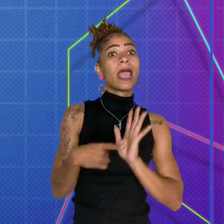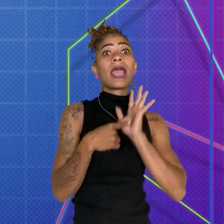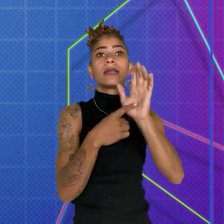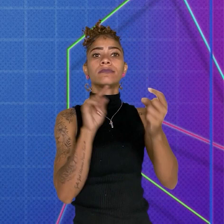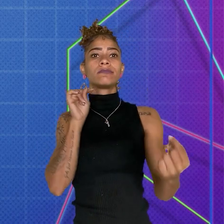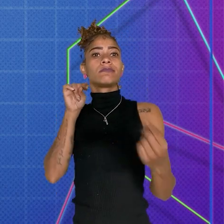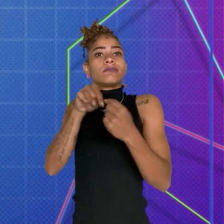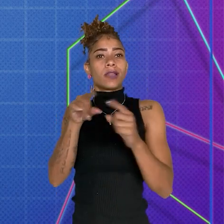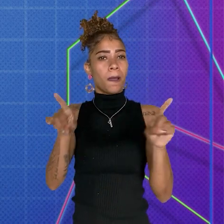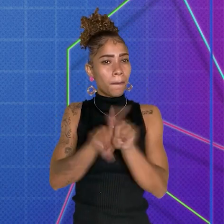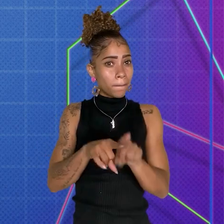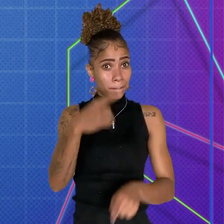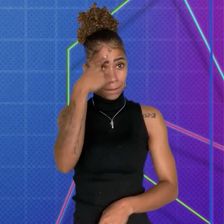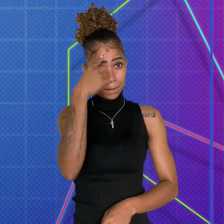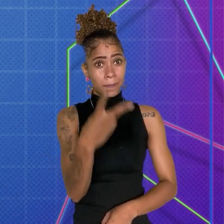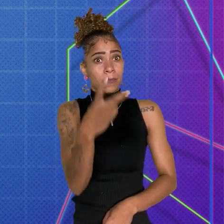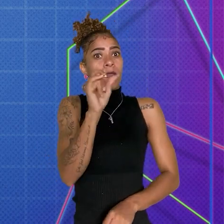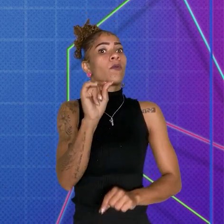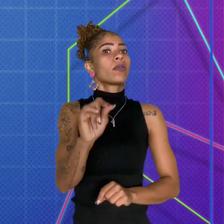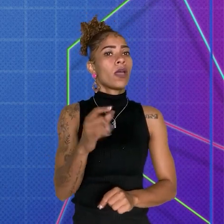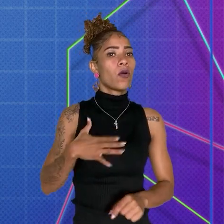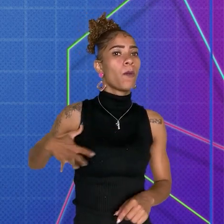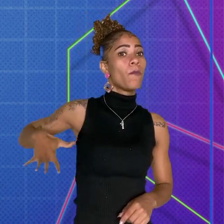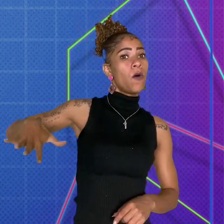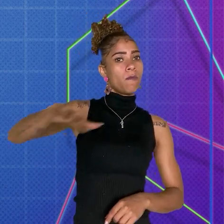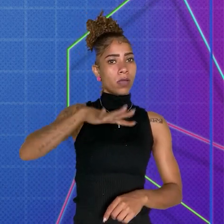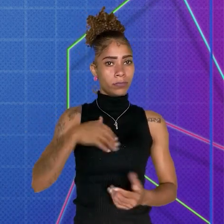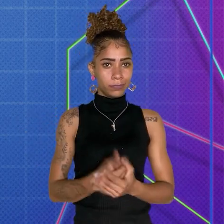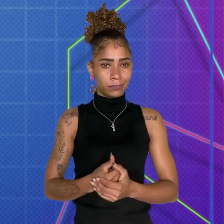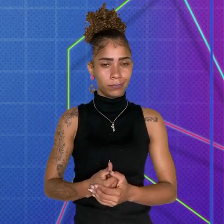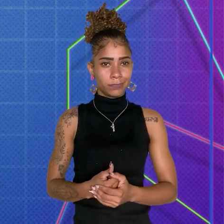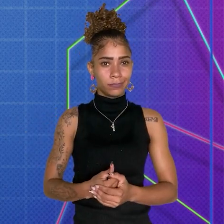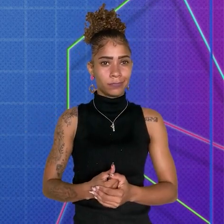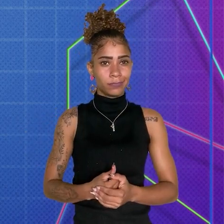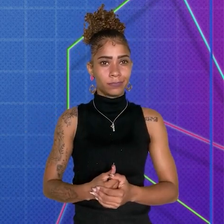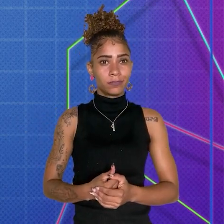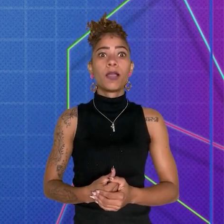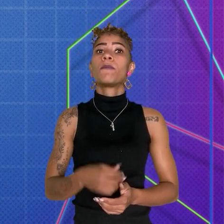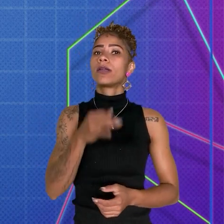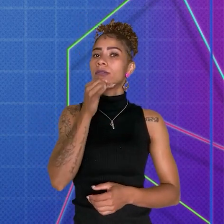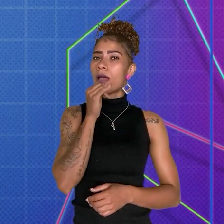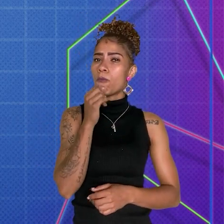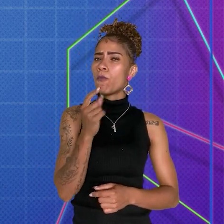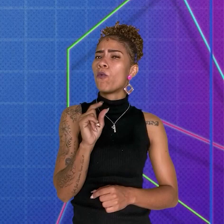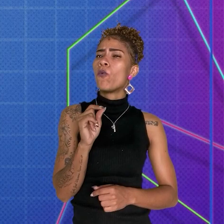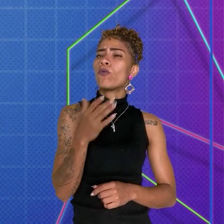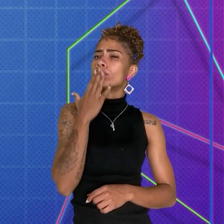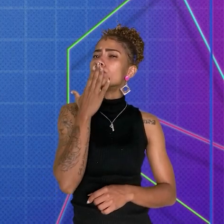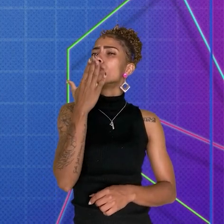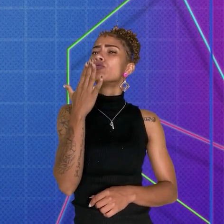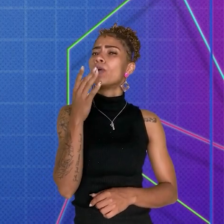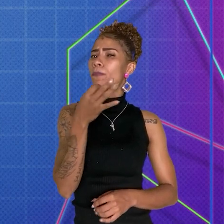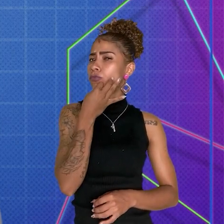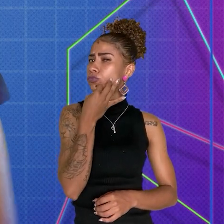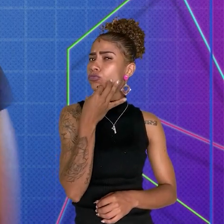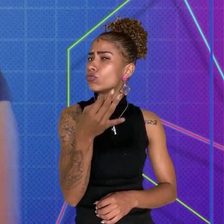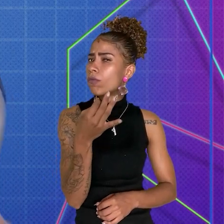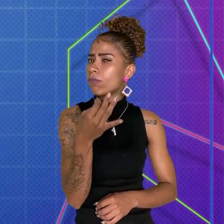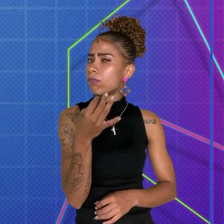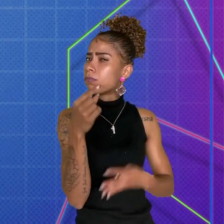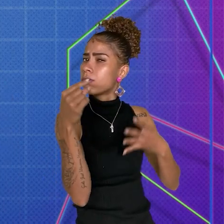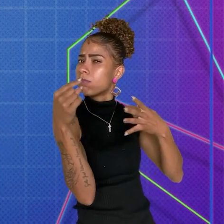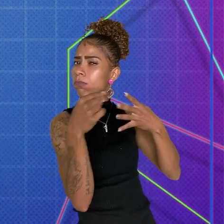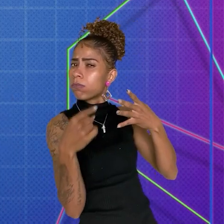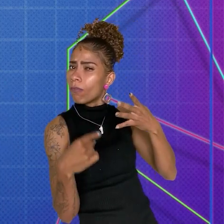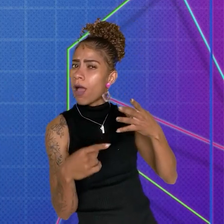esse objetivo, assim como levar em consideração como o ambiente afeta. Mapeamento de som. O mapeamento de som